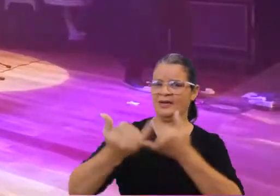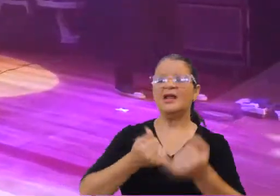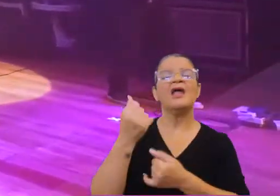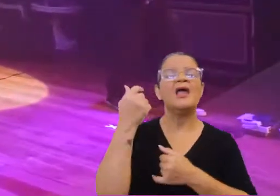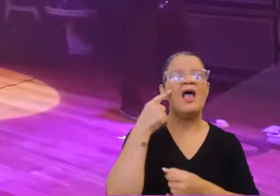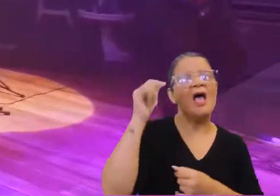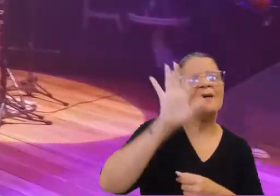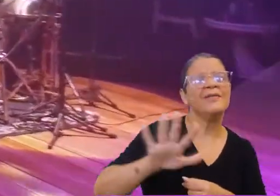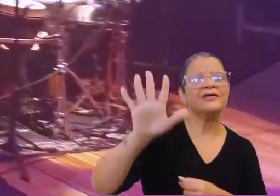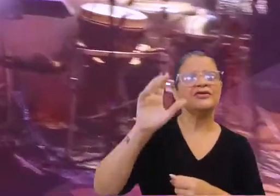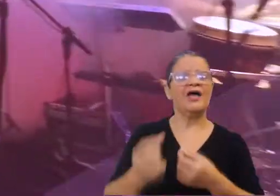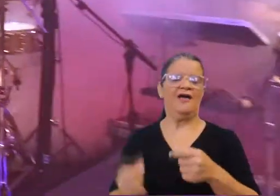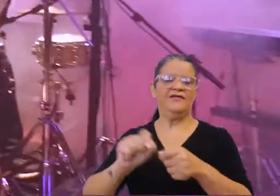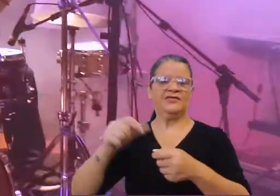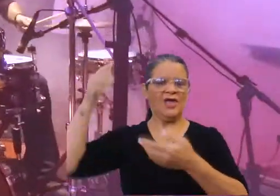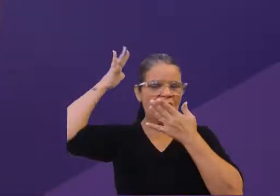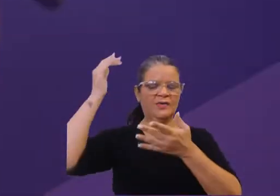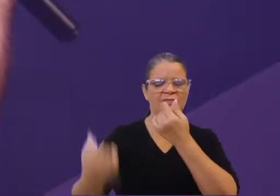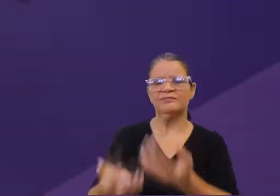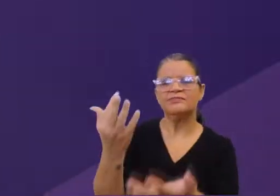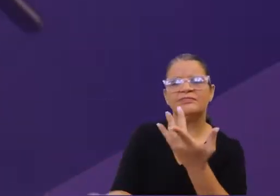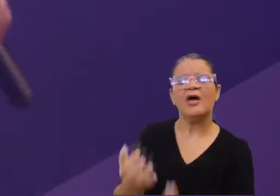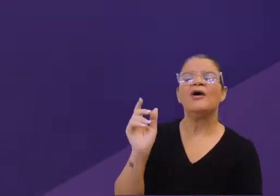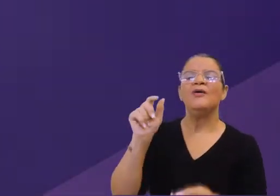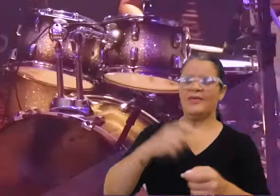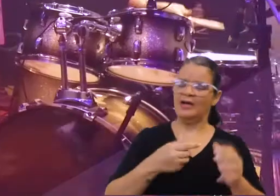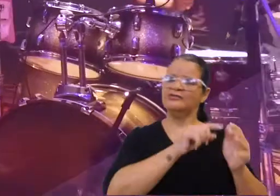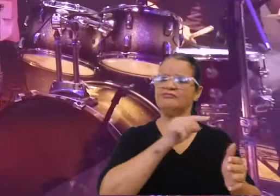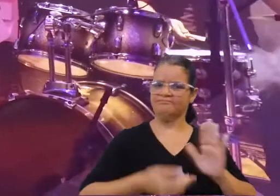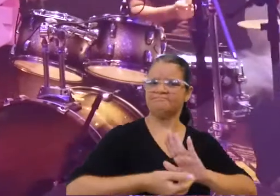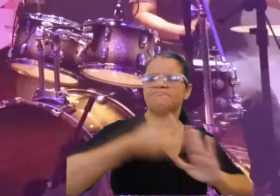Imagina, fizeram um índio de fogueira. O que eles merecem é a detenção.